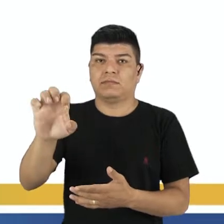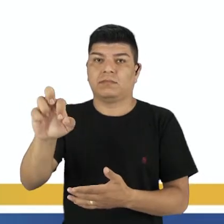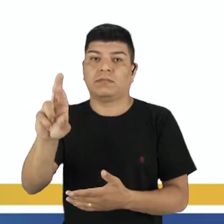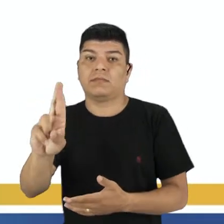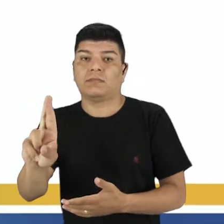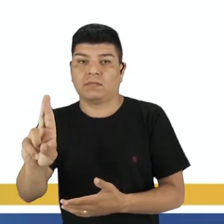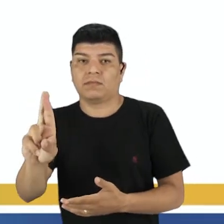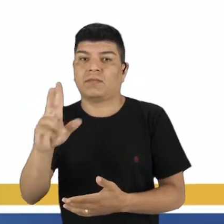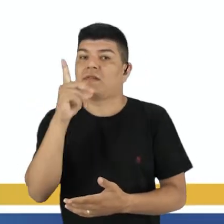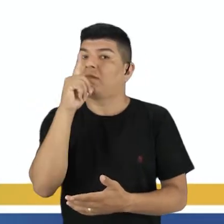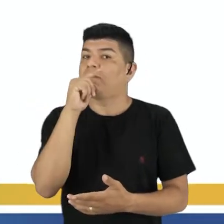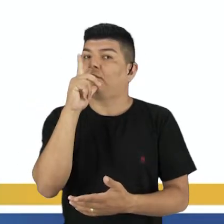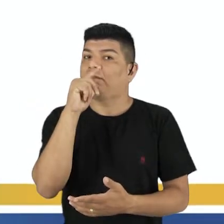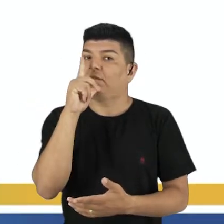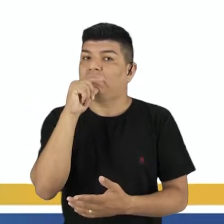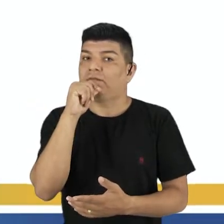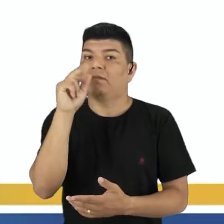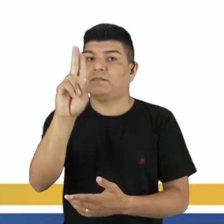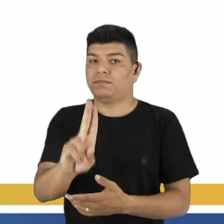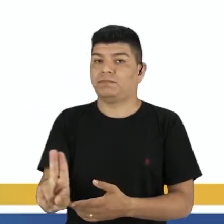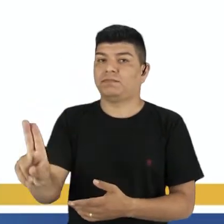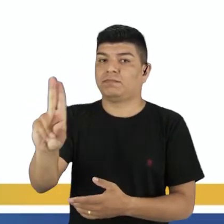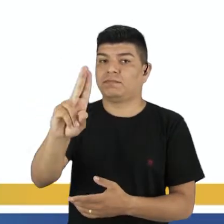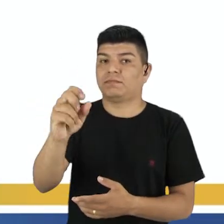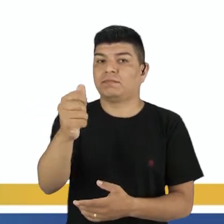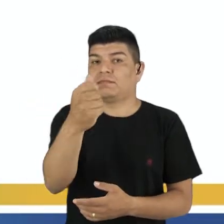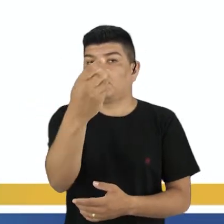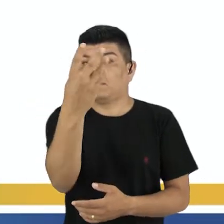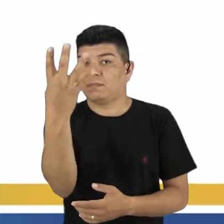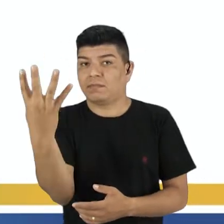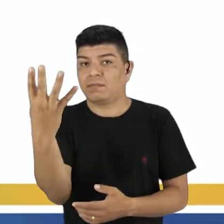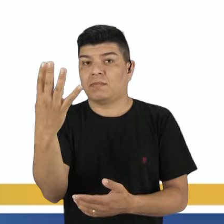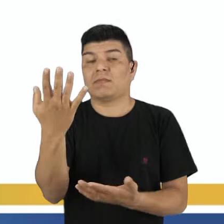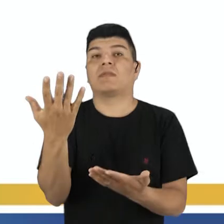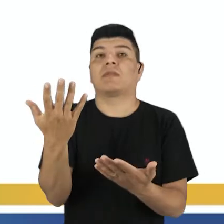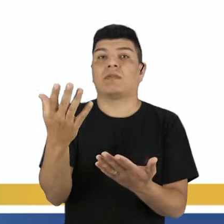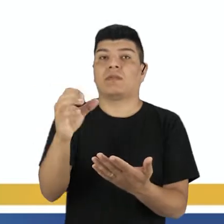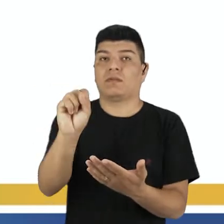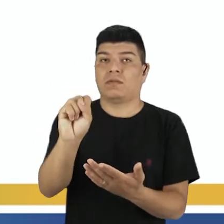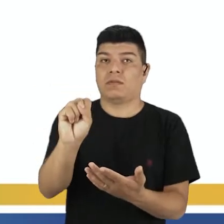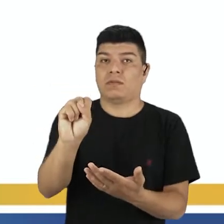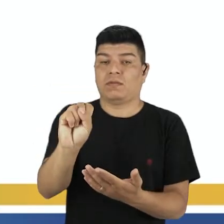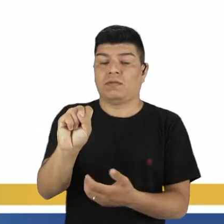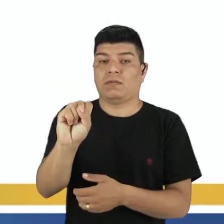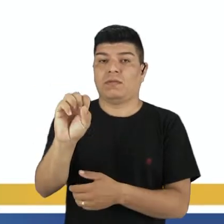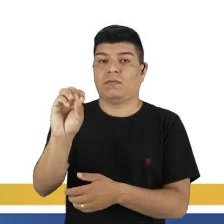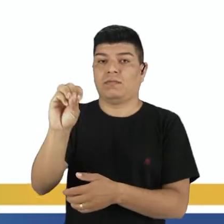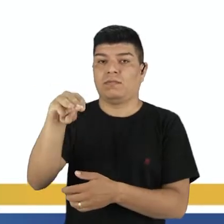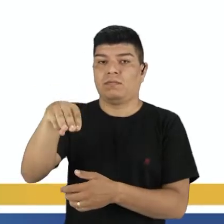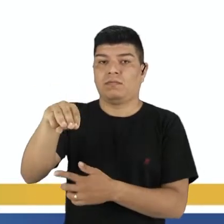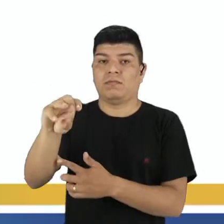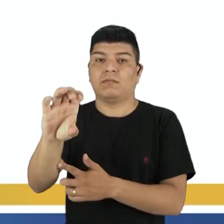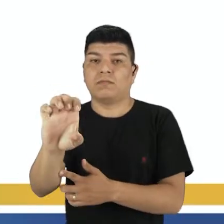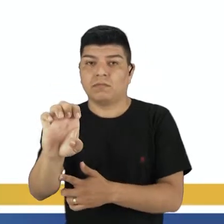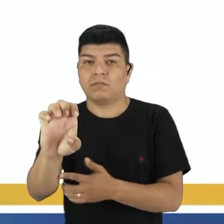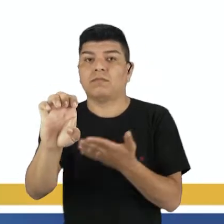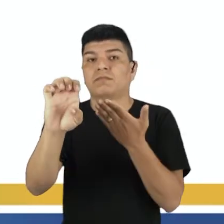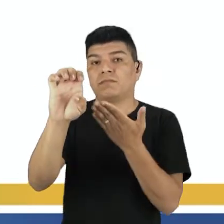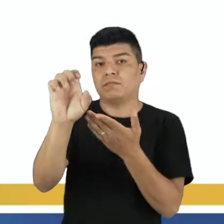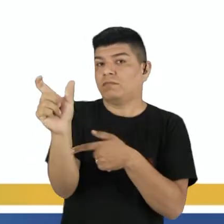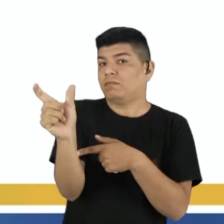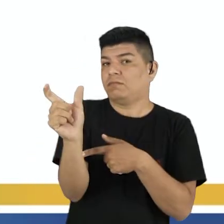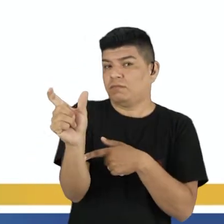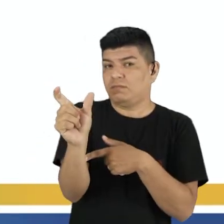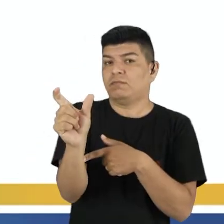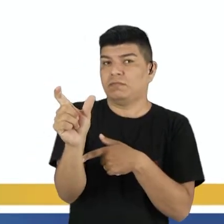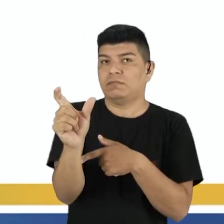eu usei aí um quantificador, que é o some, que significa algum ou um pouco, para designar essa água,